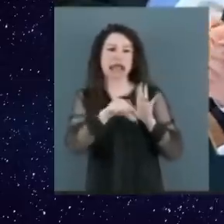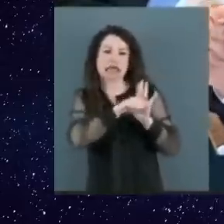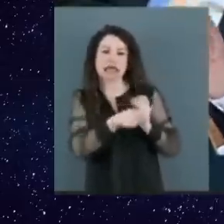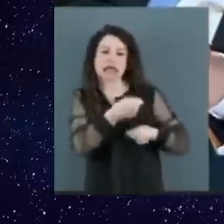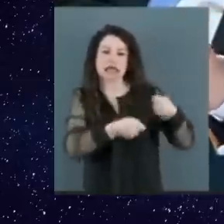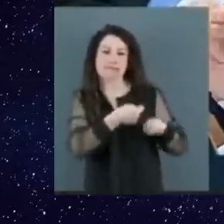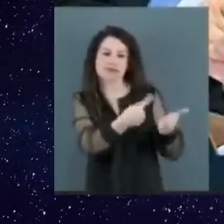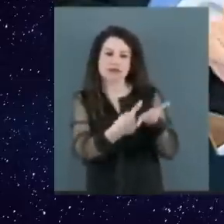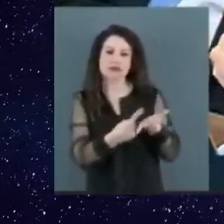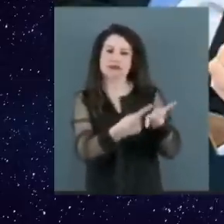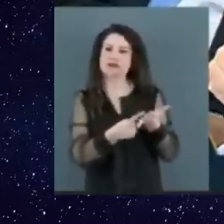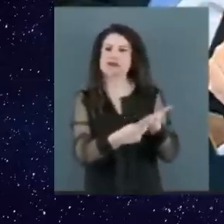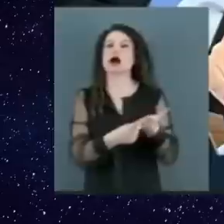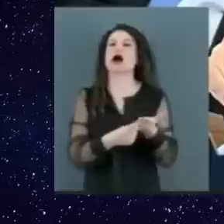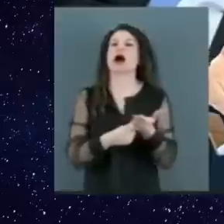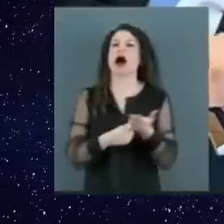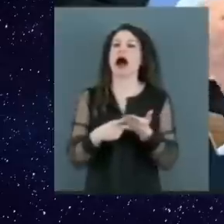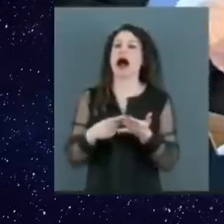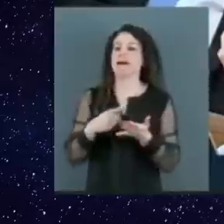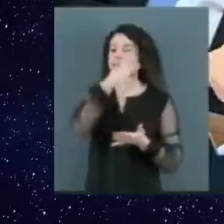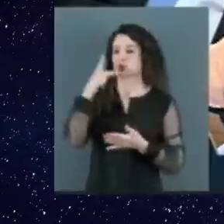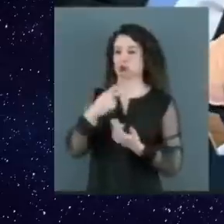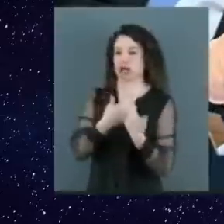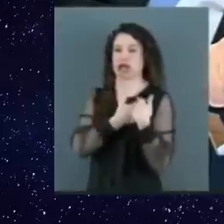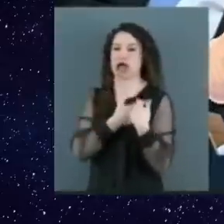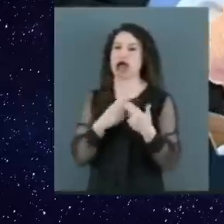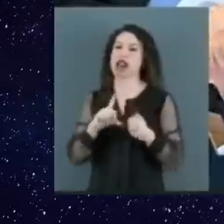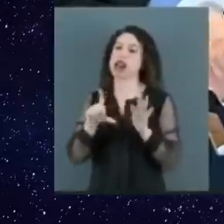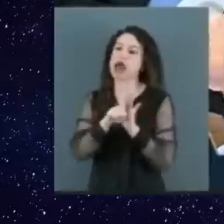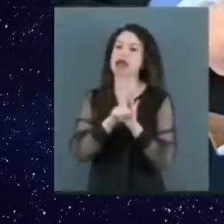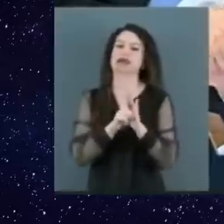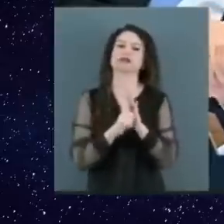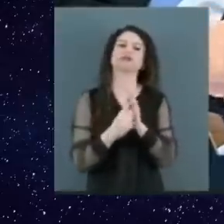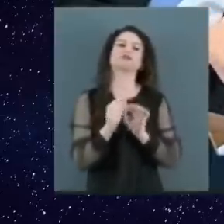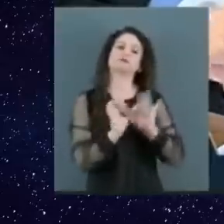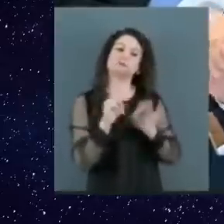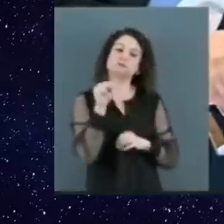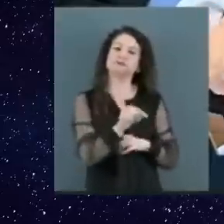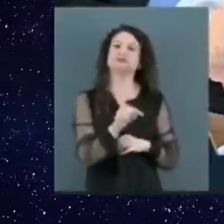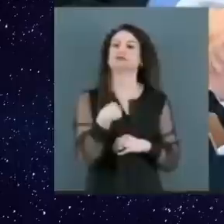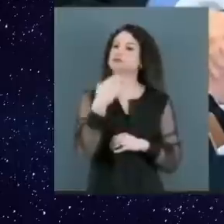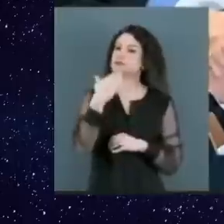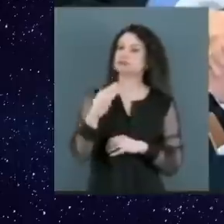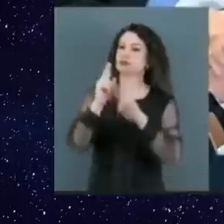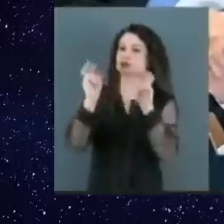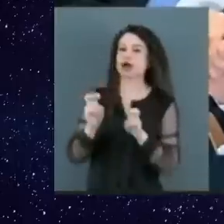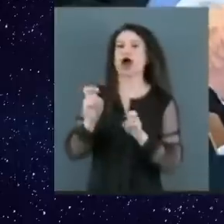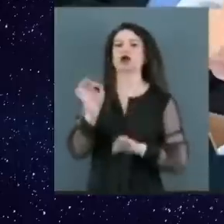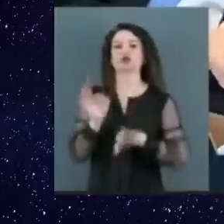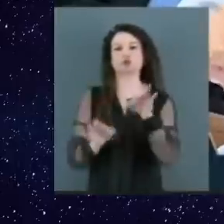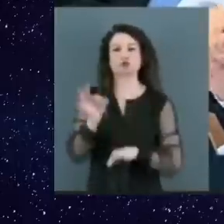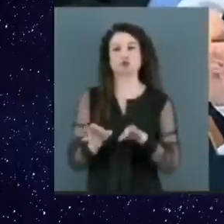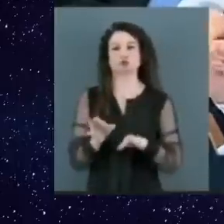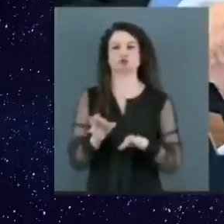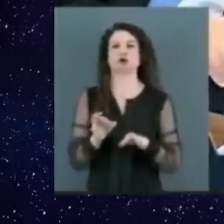lei que enfrentaram o crime organizado. E, além disso, reforço a segurança de juízes, promotores e policiais